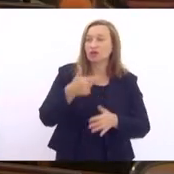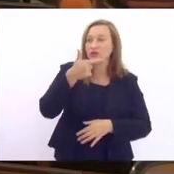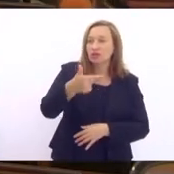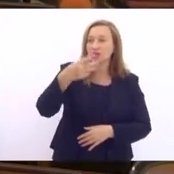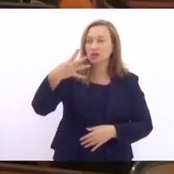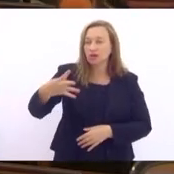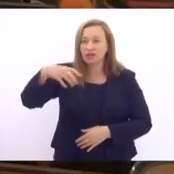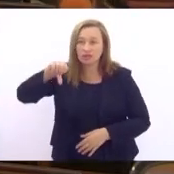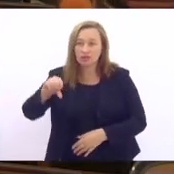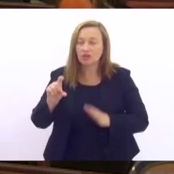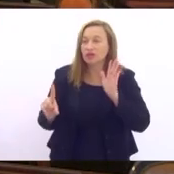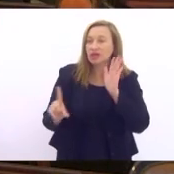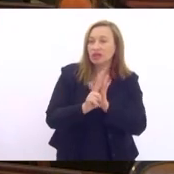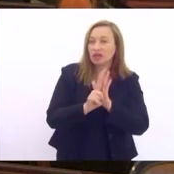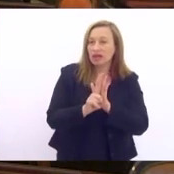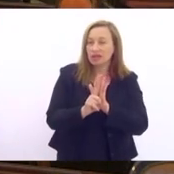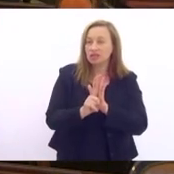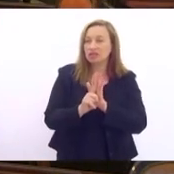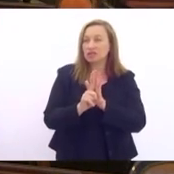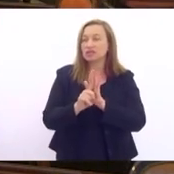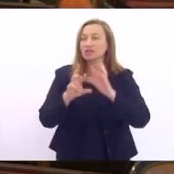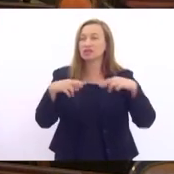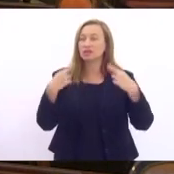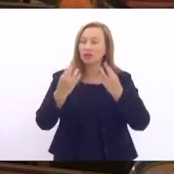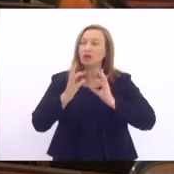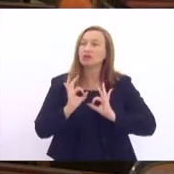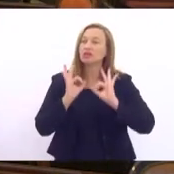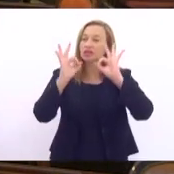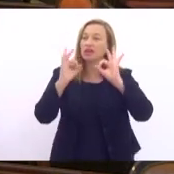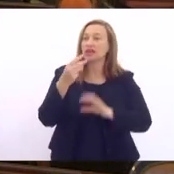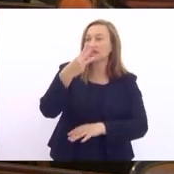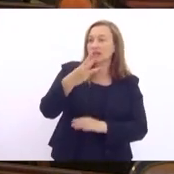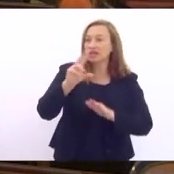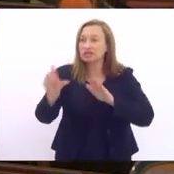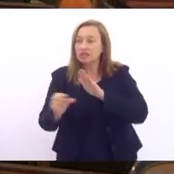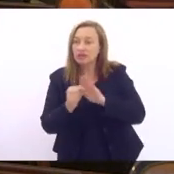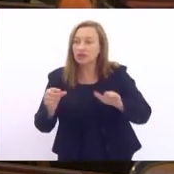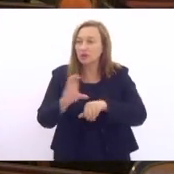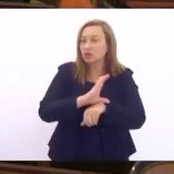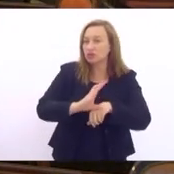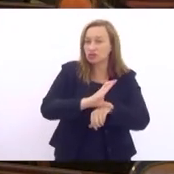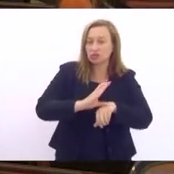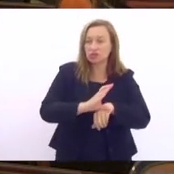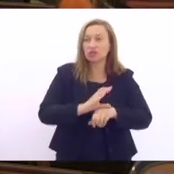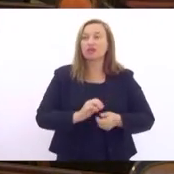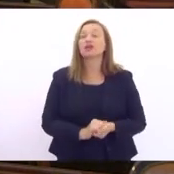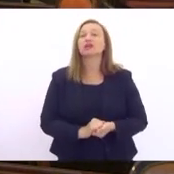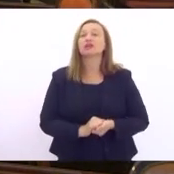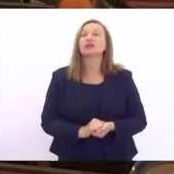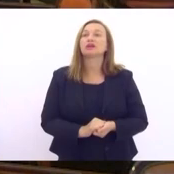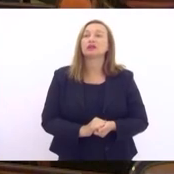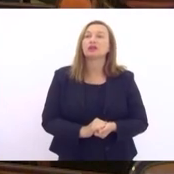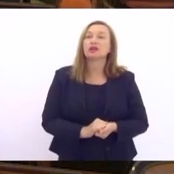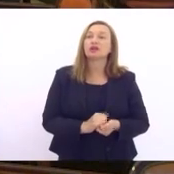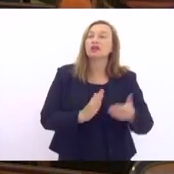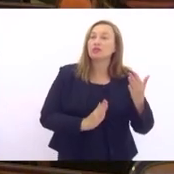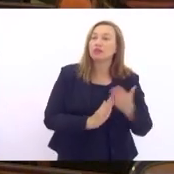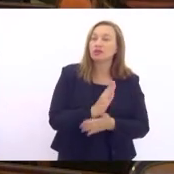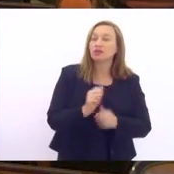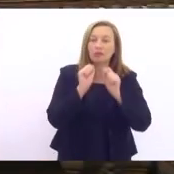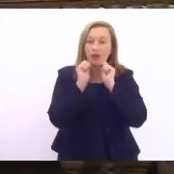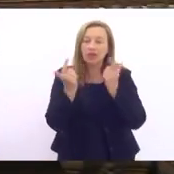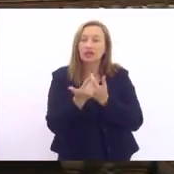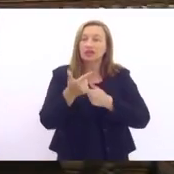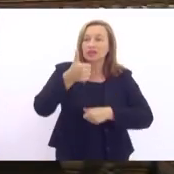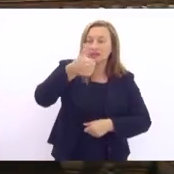ordinárias, dentre elas, 3 emendas constitucionais foram promulgadas pela Alerge e 170